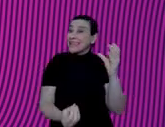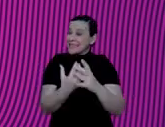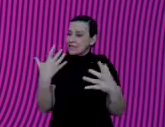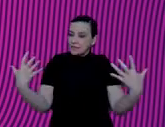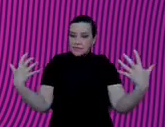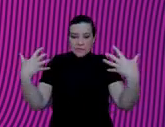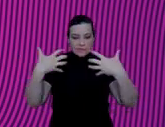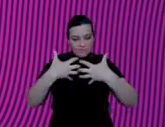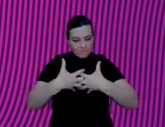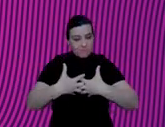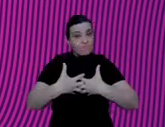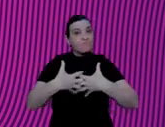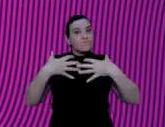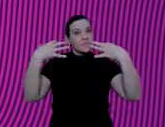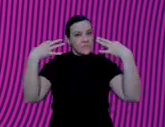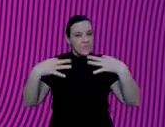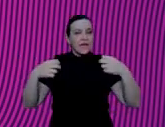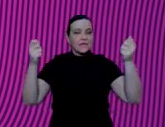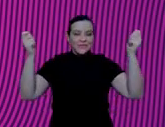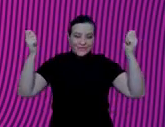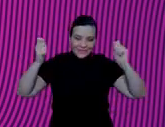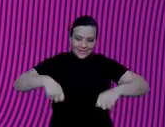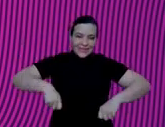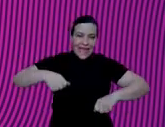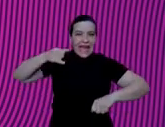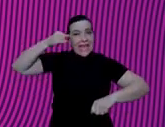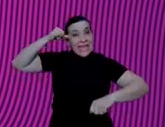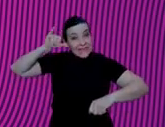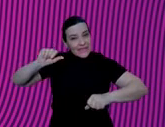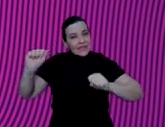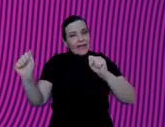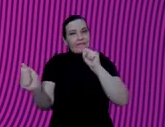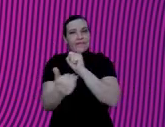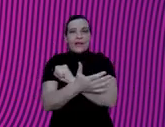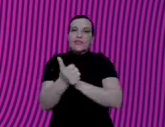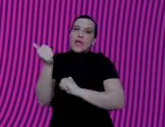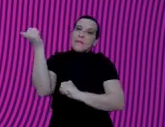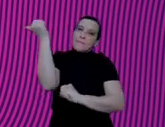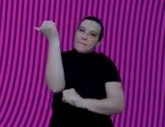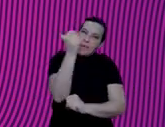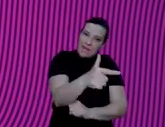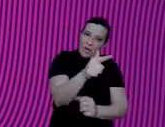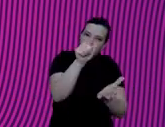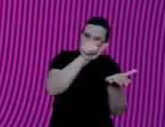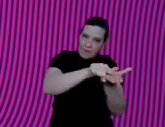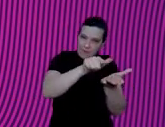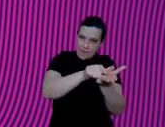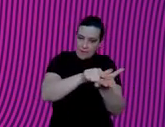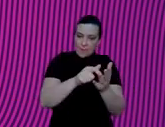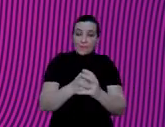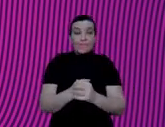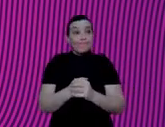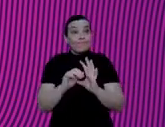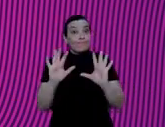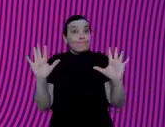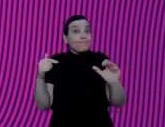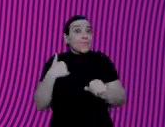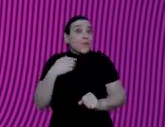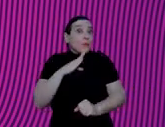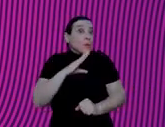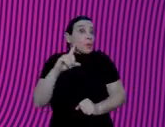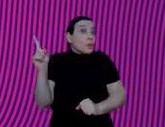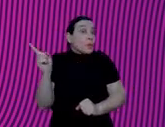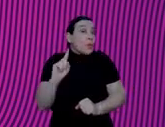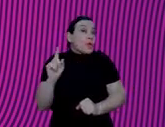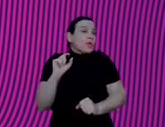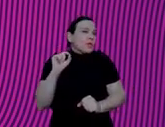fraude do que o sistema em papel. Eu não conheço, né, quais são as particularidades aí que estão em